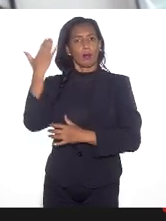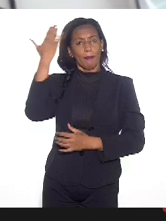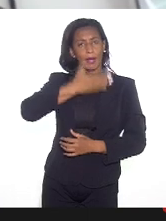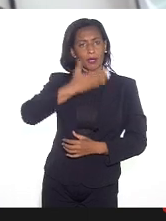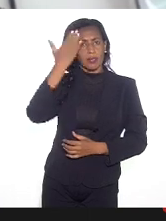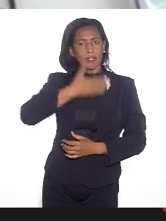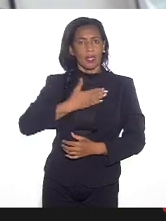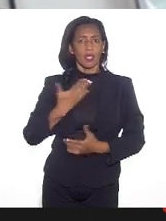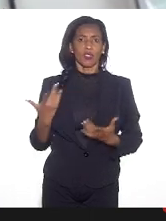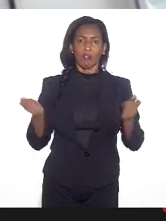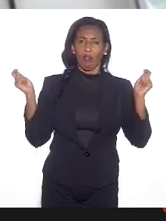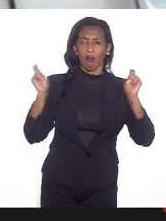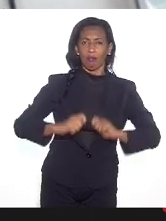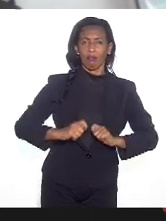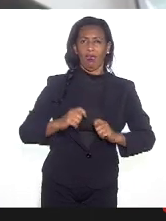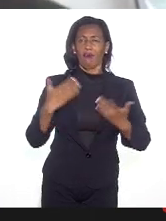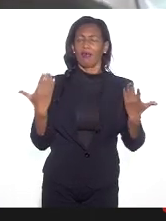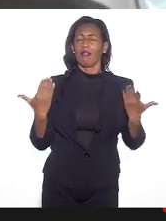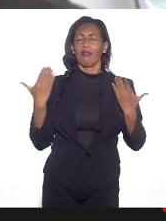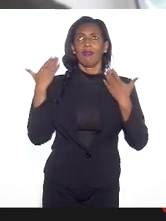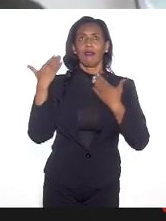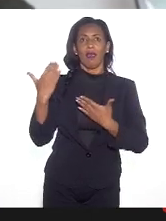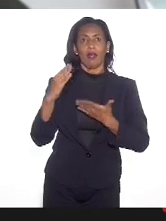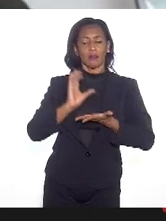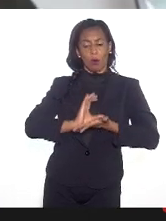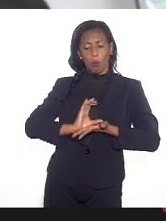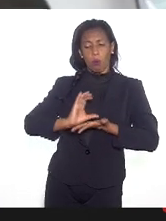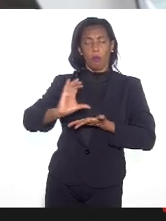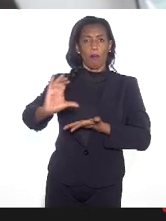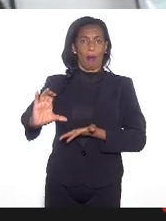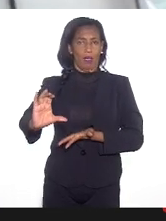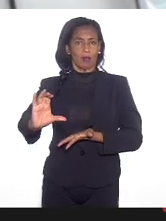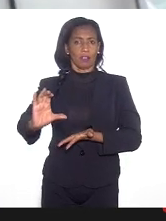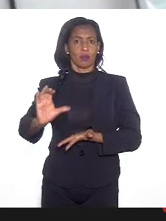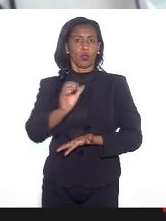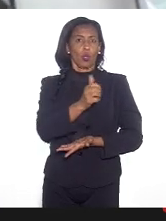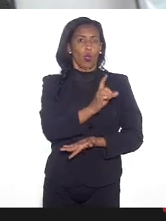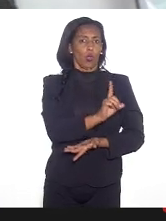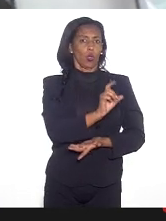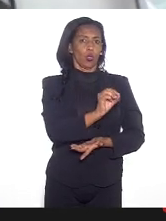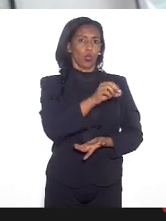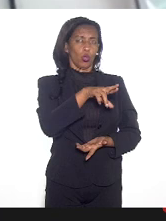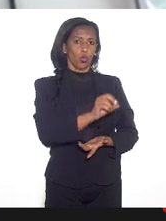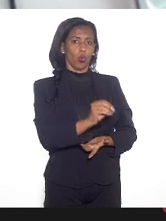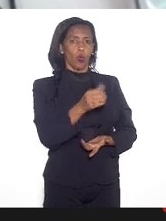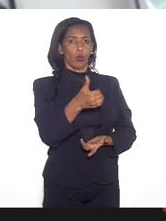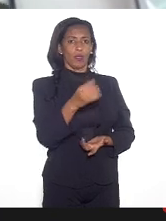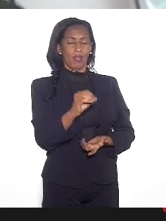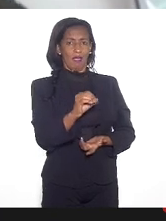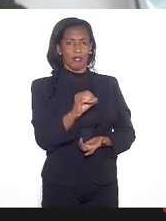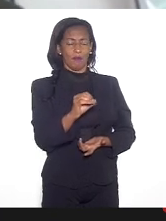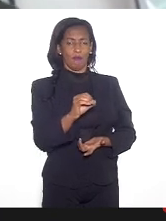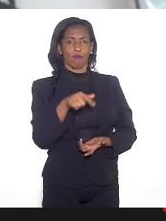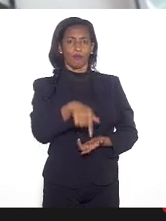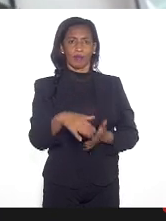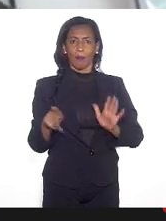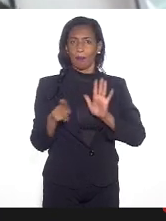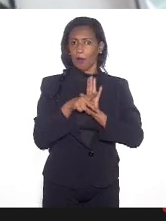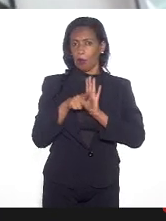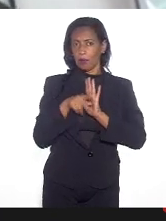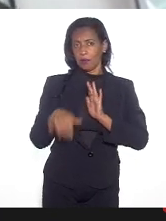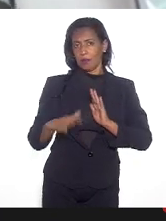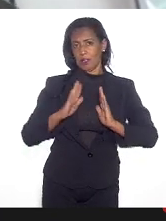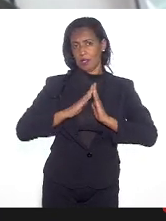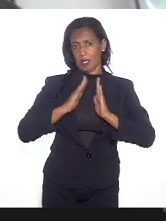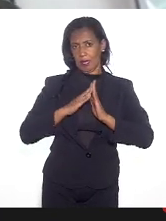possível graças ao repasse do nosso duodécimo, da economia, fruto da austeridade e da boa gestão dessa casa.